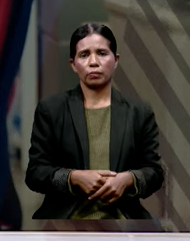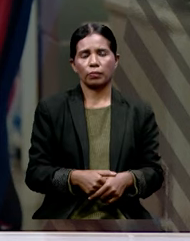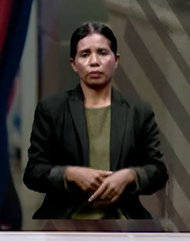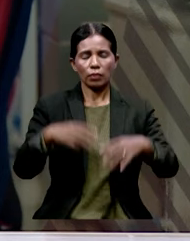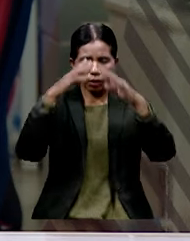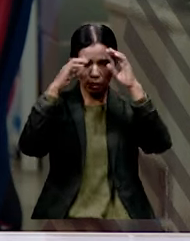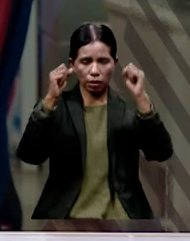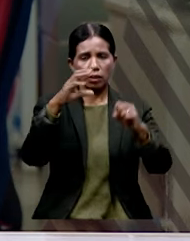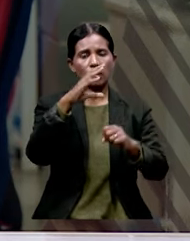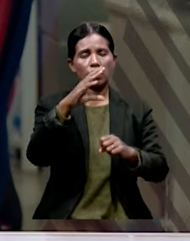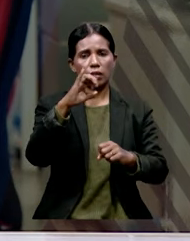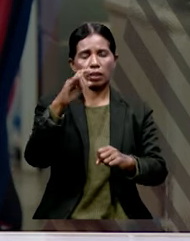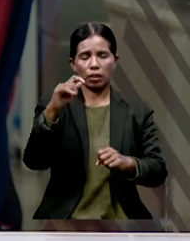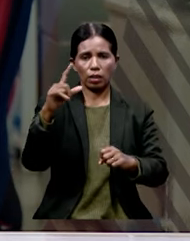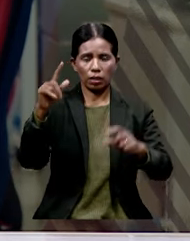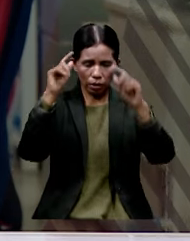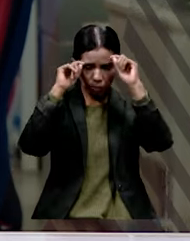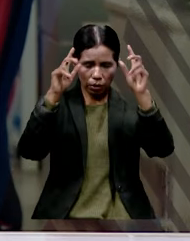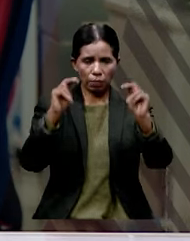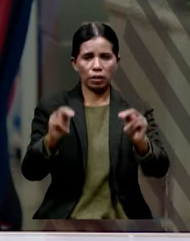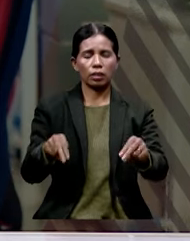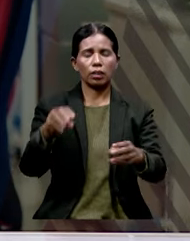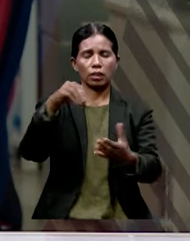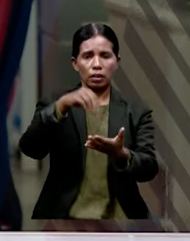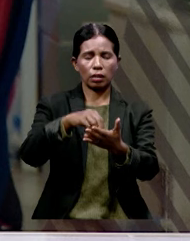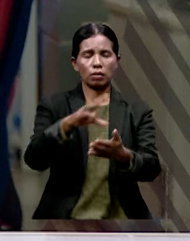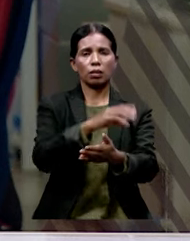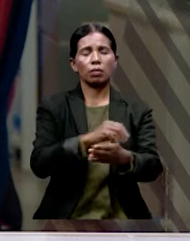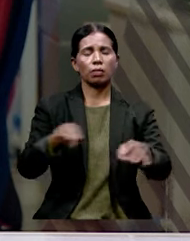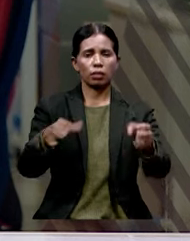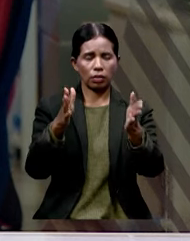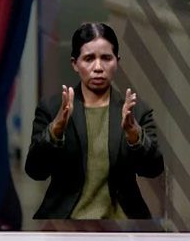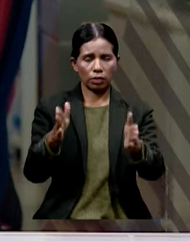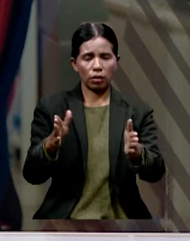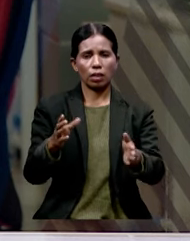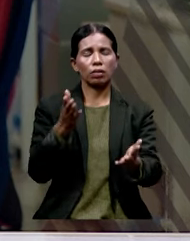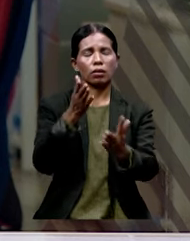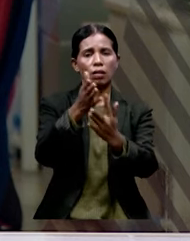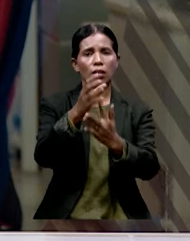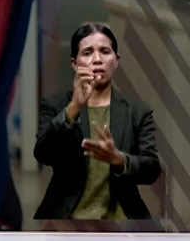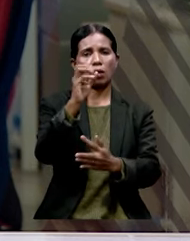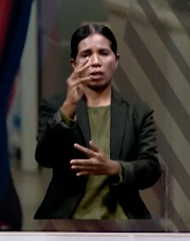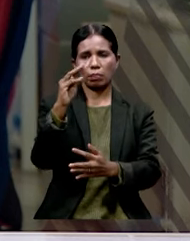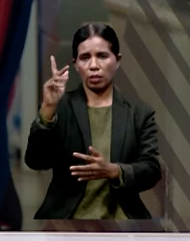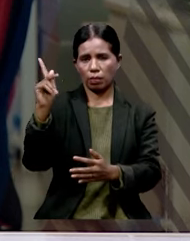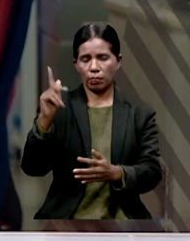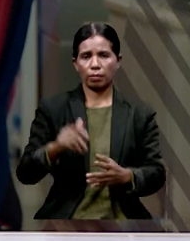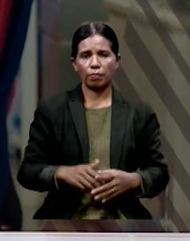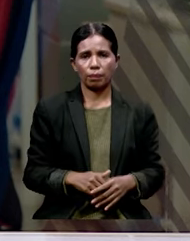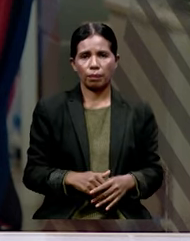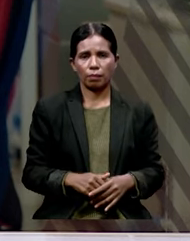Presidente Cesar Itiel até tem Timor-Leste precisa investir em setor de recursos humanos, a tua segurança da OMK.